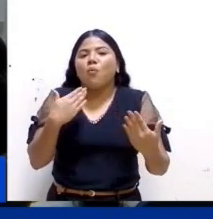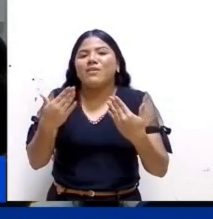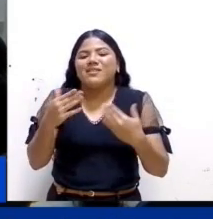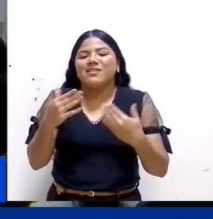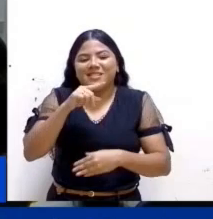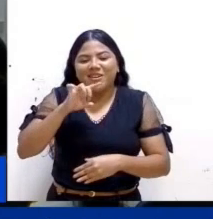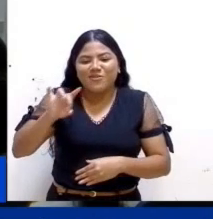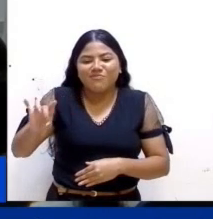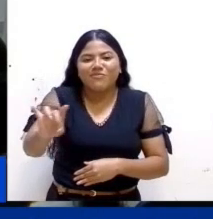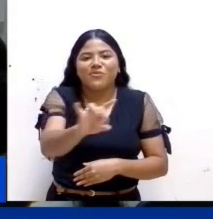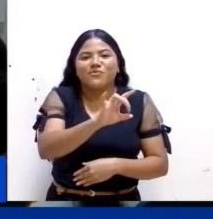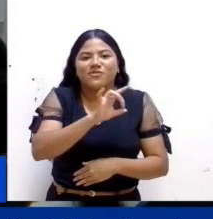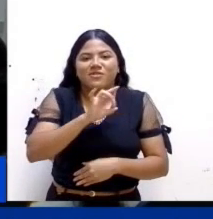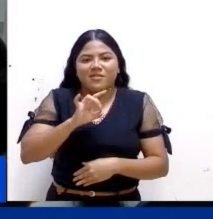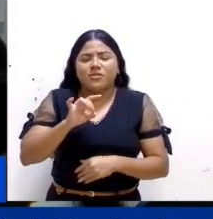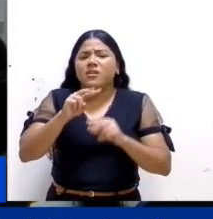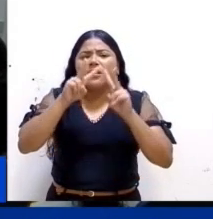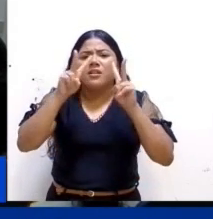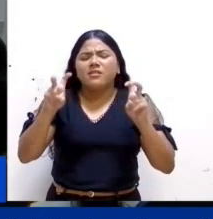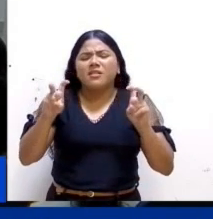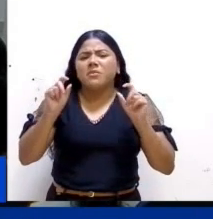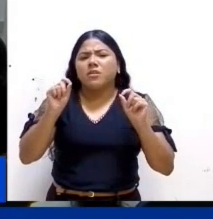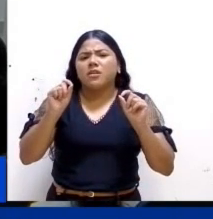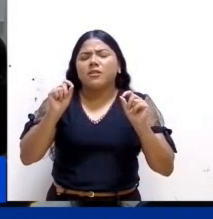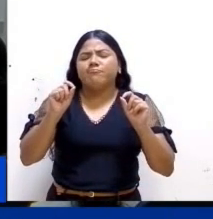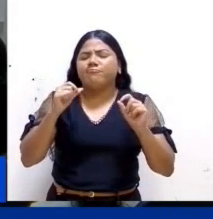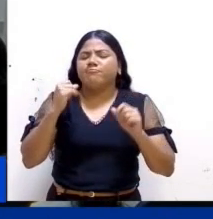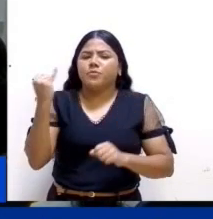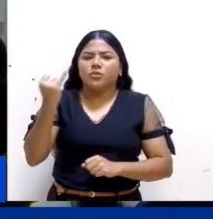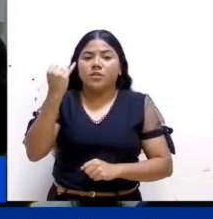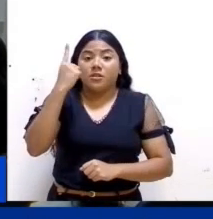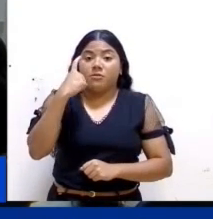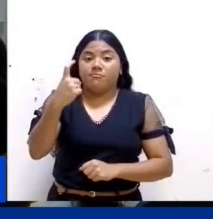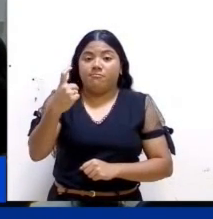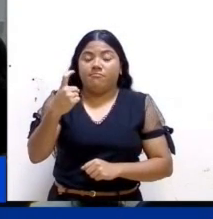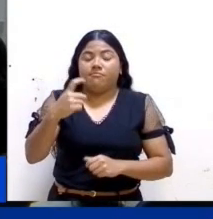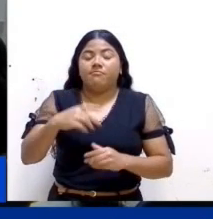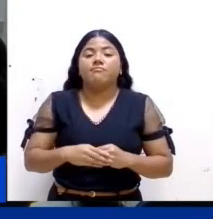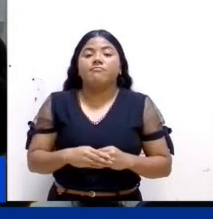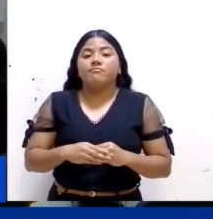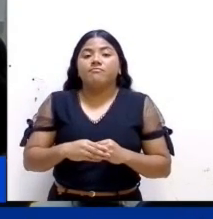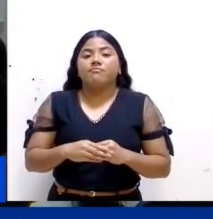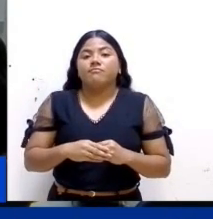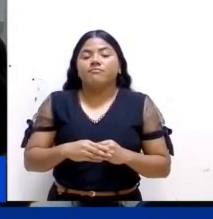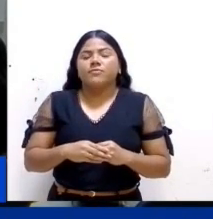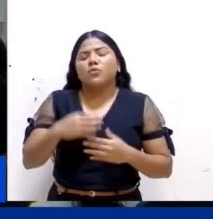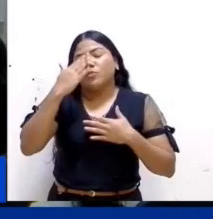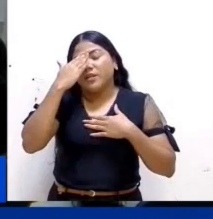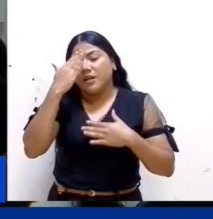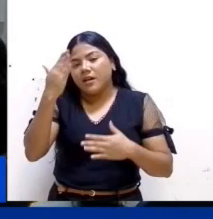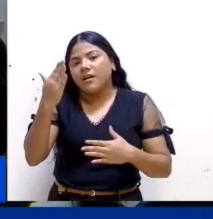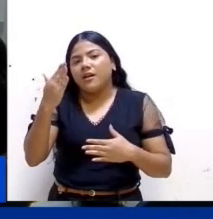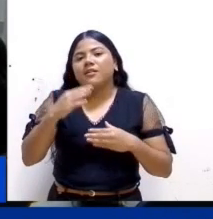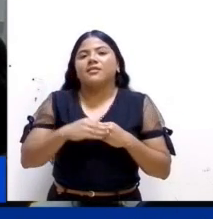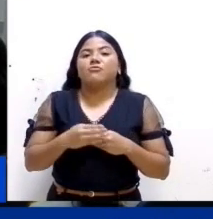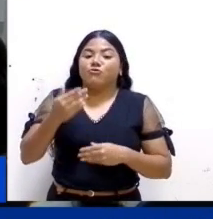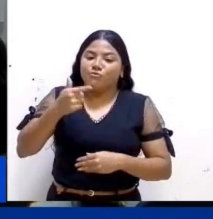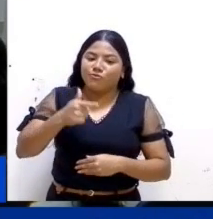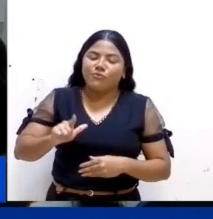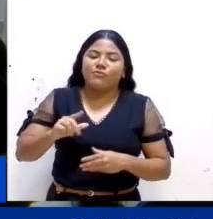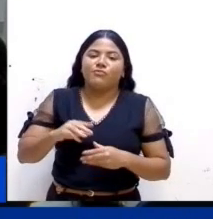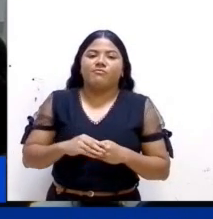noite para que a gente possa conversar sobre um tema que interessa muito a vocês. Certo? Muito obrigada mais uma vez. Então,